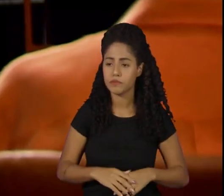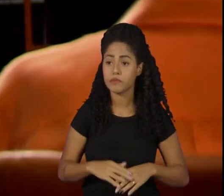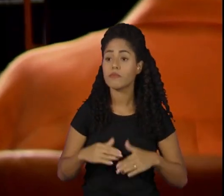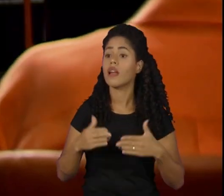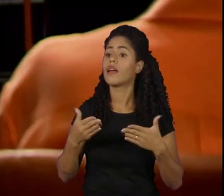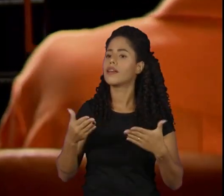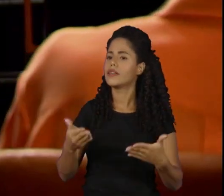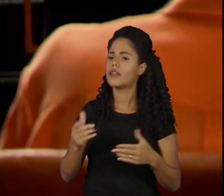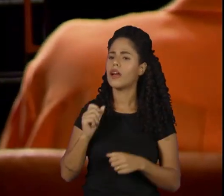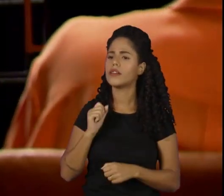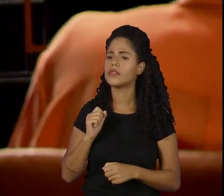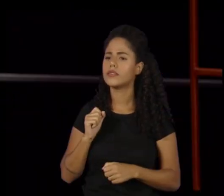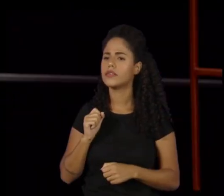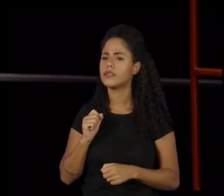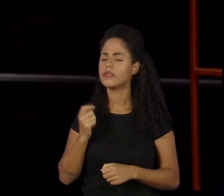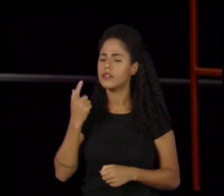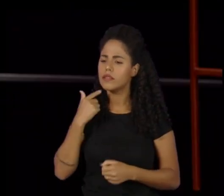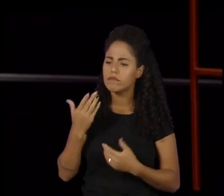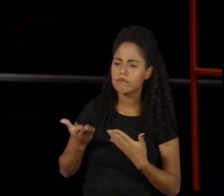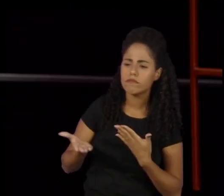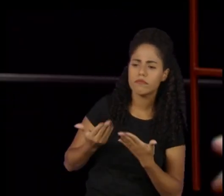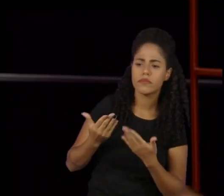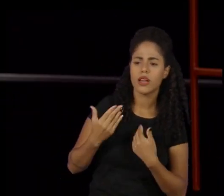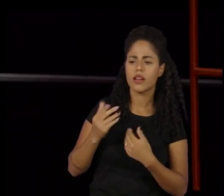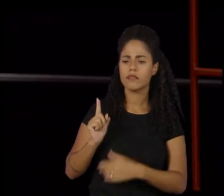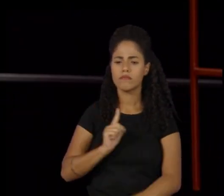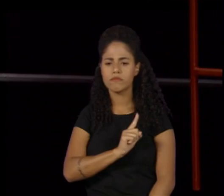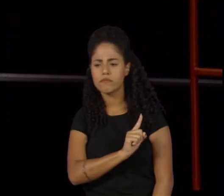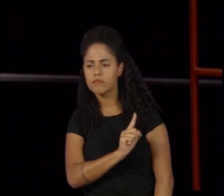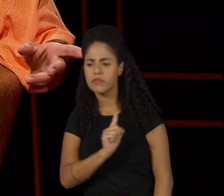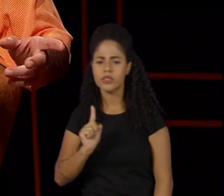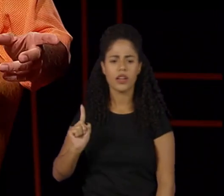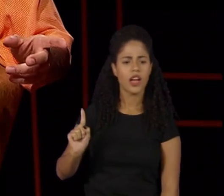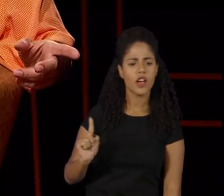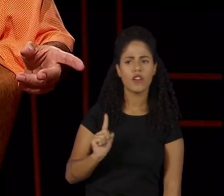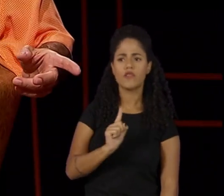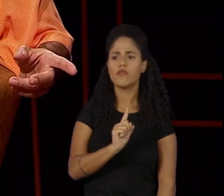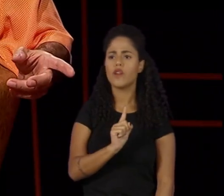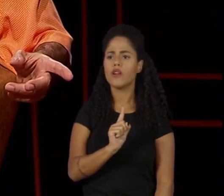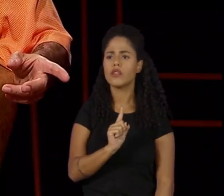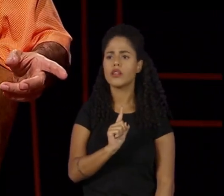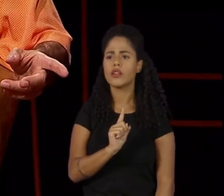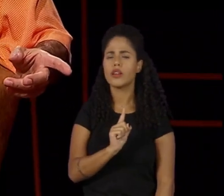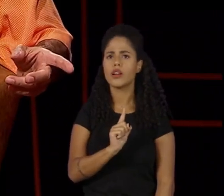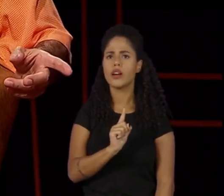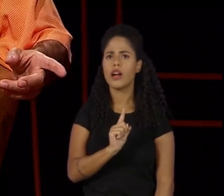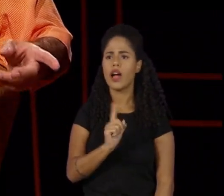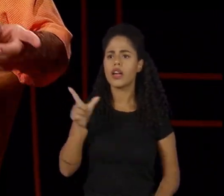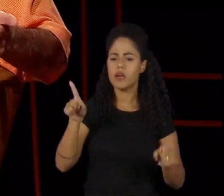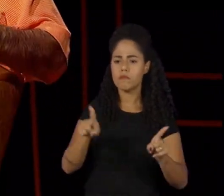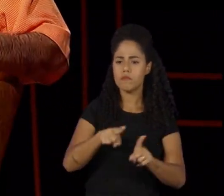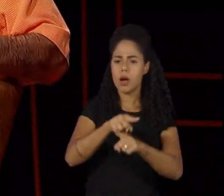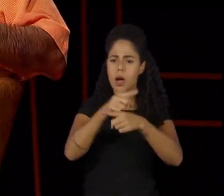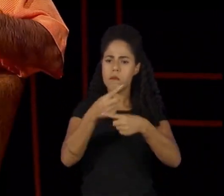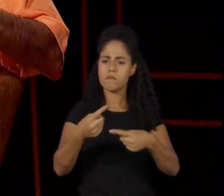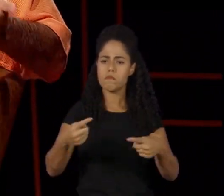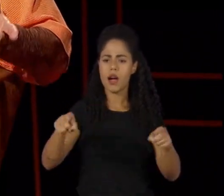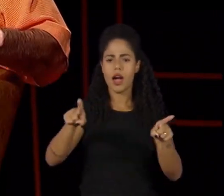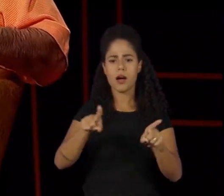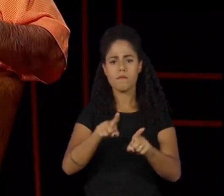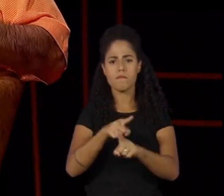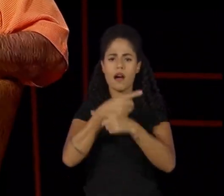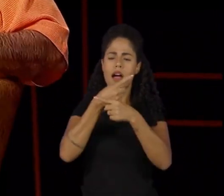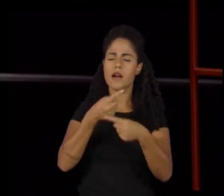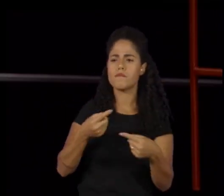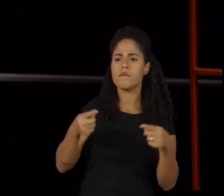E passamos aqui, ele vem para cá, depois ele vai para lá. Aqui ele canta, tinha só 2 solos, cara, com uma orquestra de quase 30